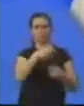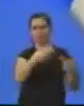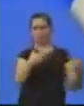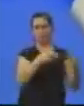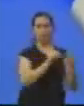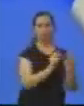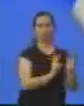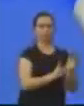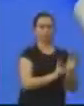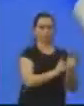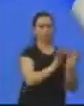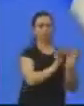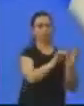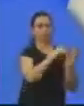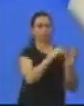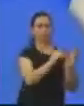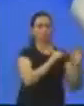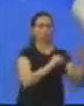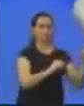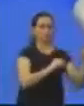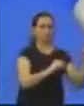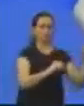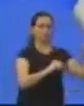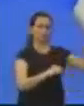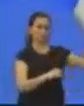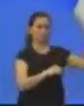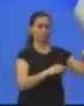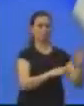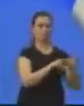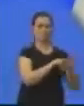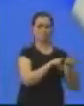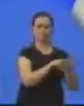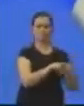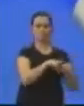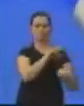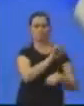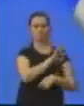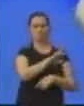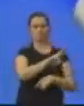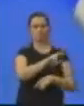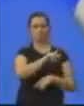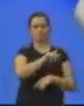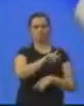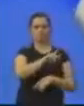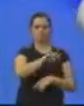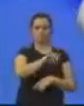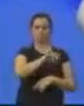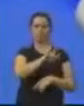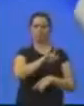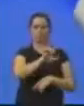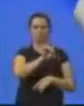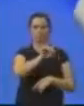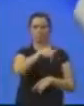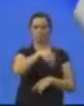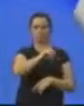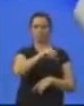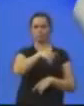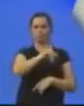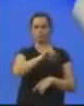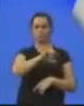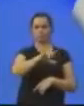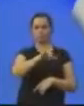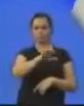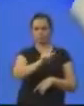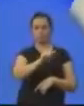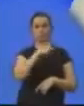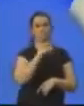contínuas em todo o seu domínio. As trigonométricas, a mesma coisa. Cuidado que é no seu domínio. Então, por exemplo, a tangente vai ser contínua